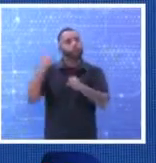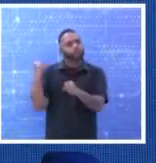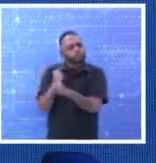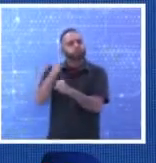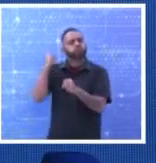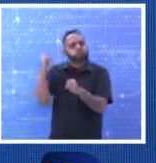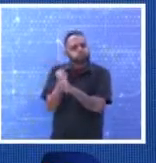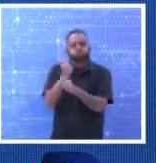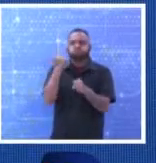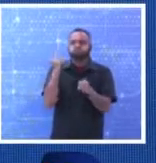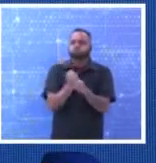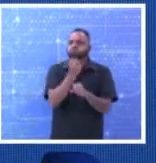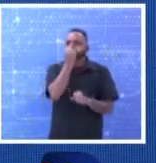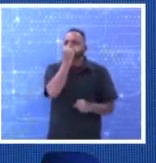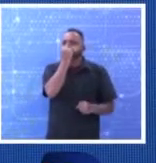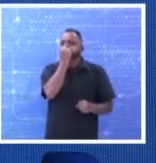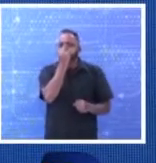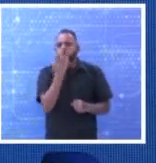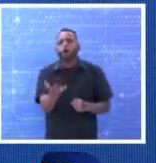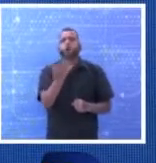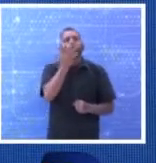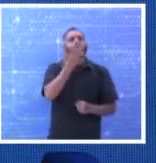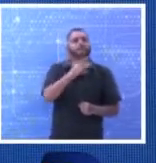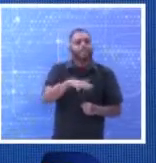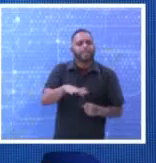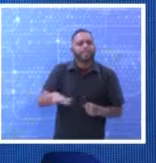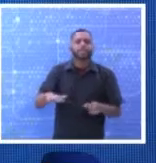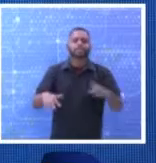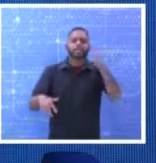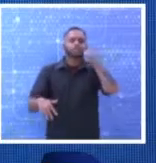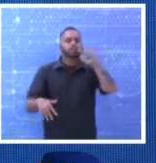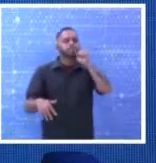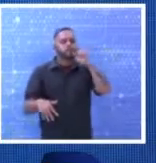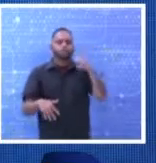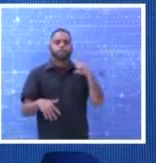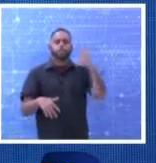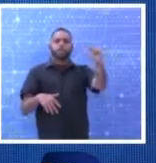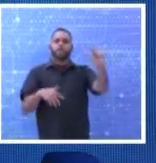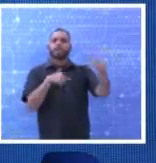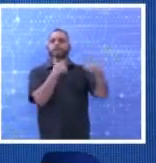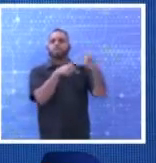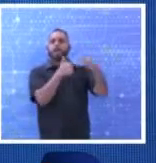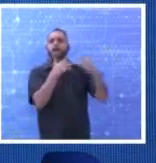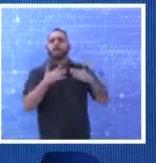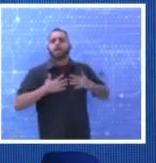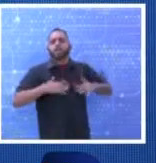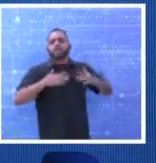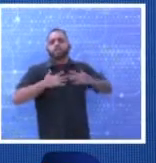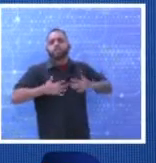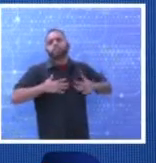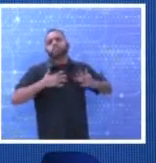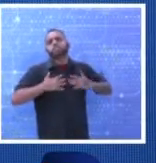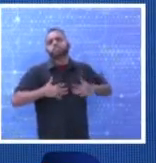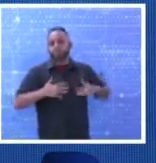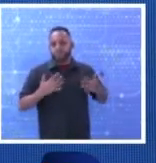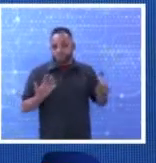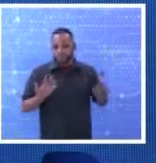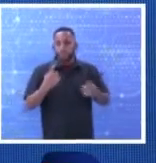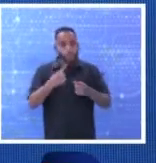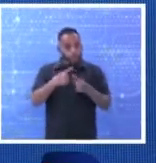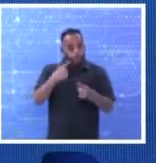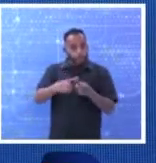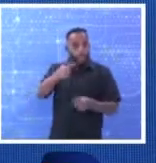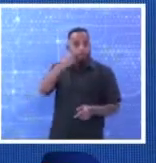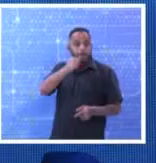que possa ser abrigado a essas crianças para mãe poder trabalhar com tranquilidade até porque muitos muitas mães